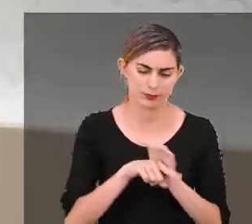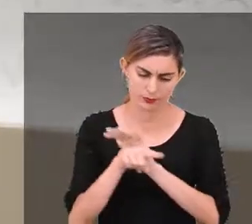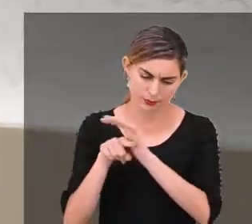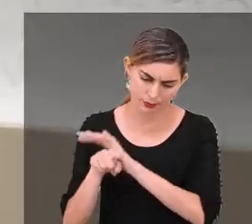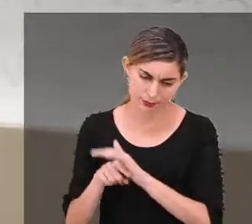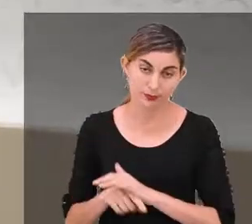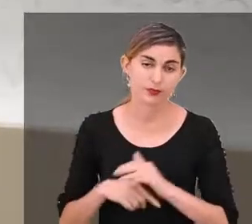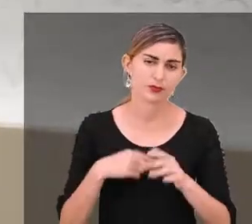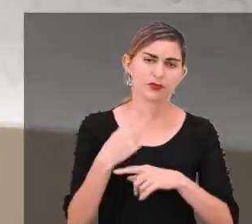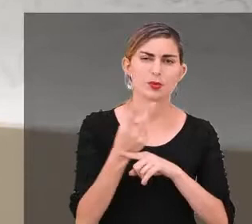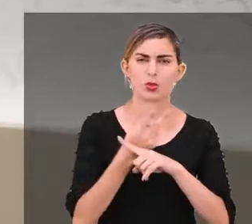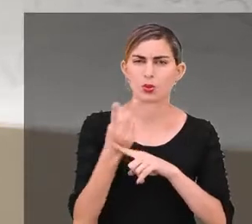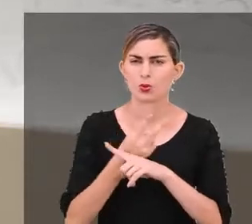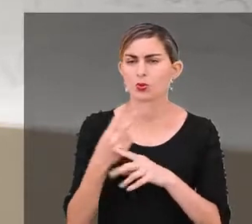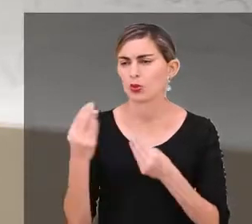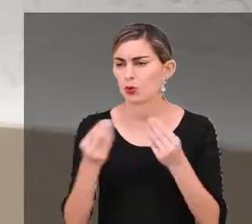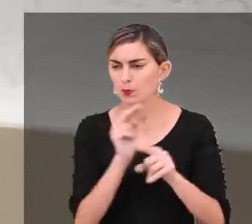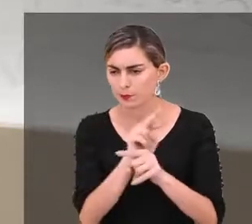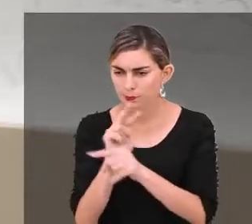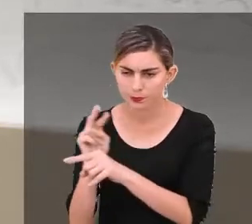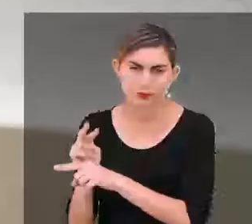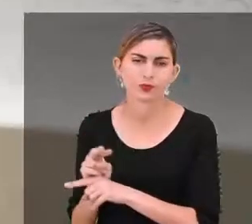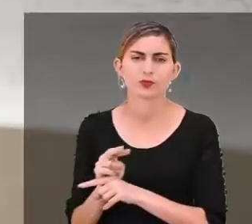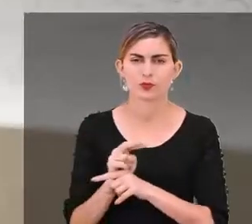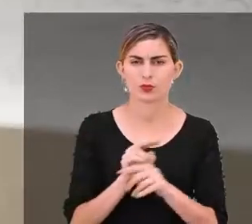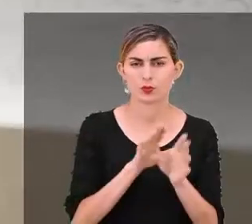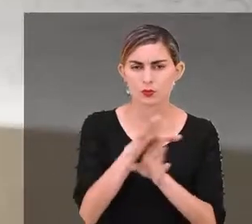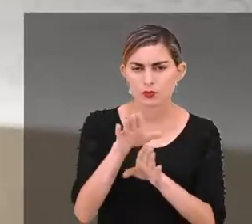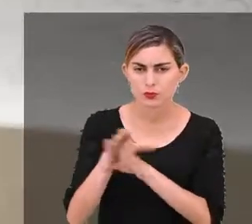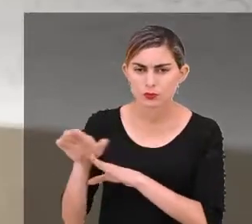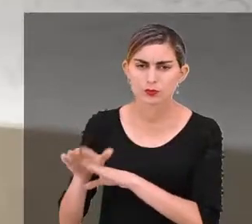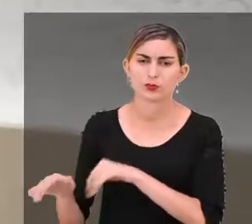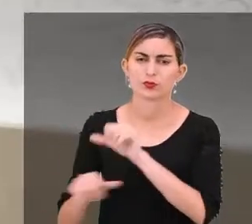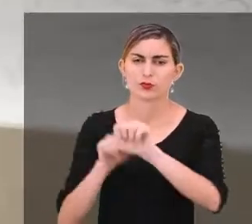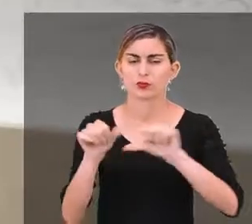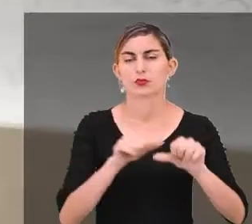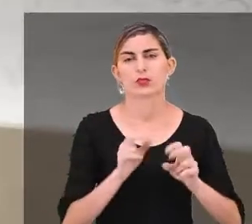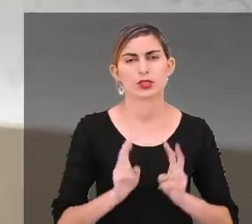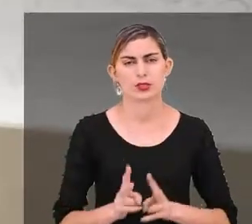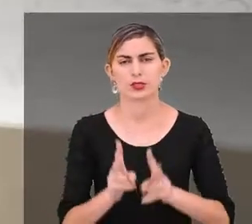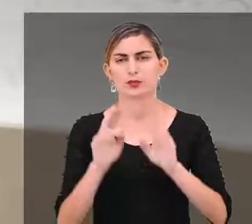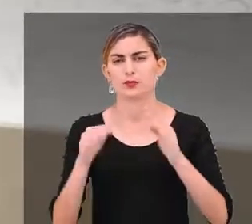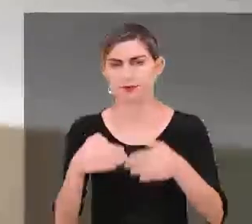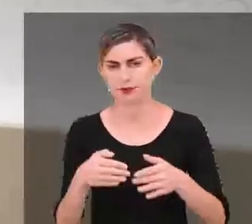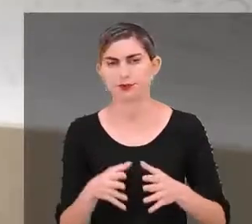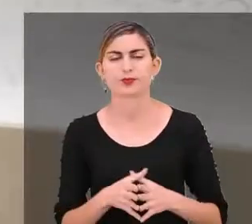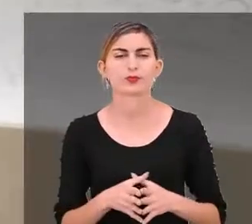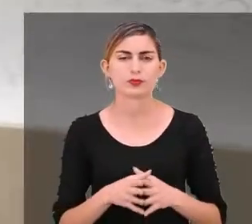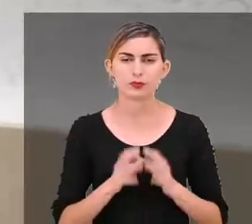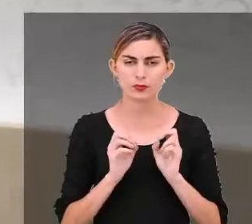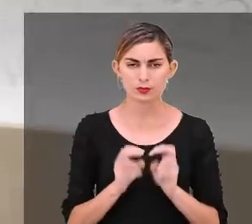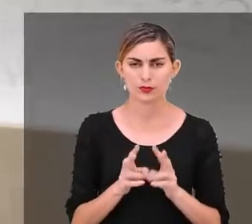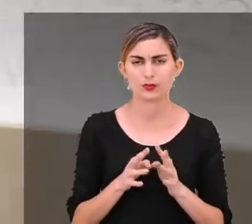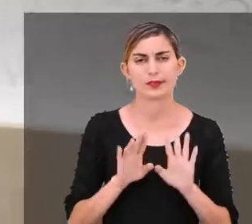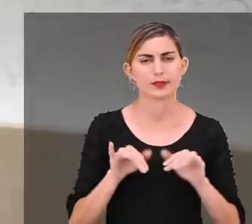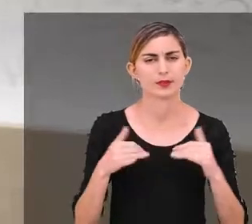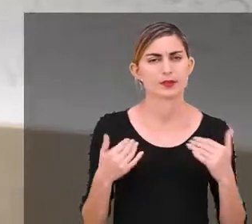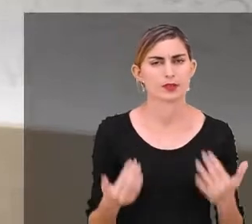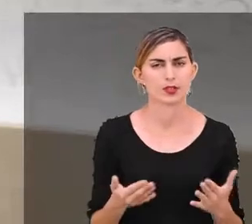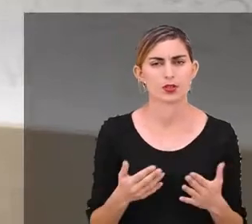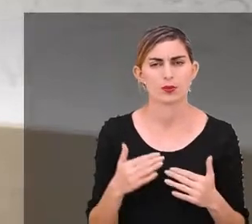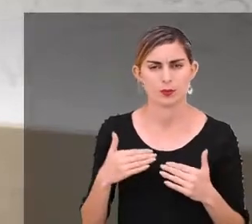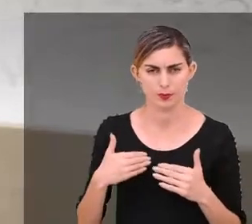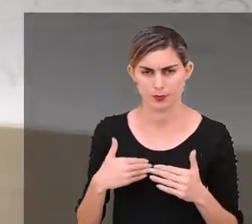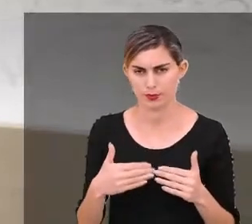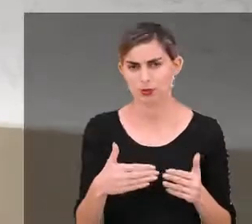essa análise e procurar medidas preventivas e corretivas, atuando sempre nesse sentido, ok?